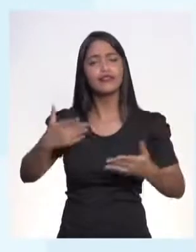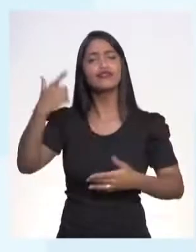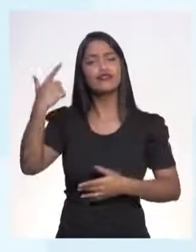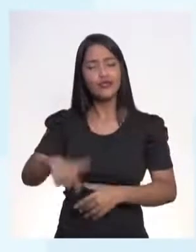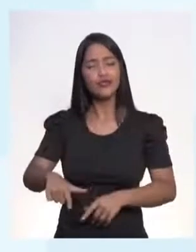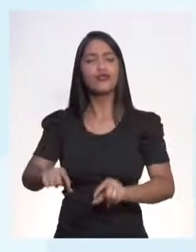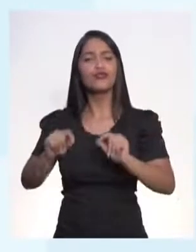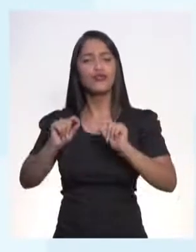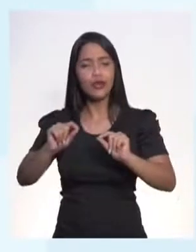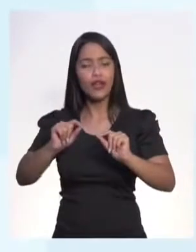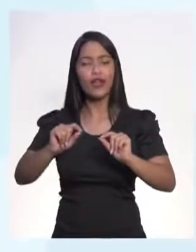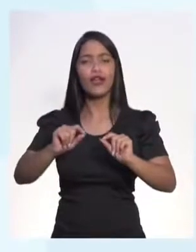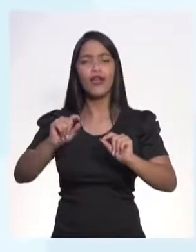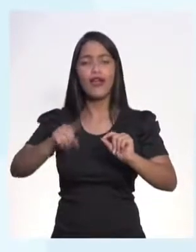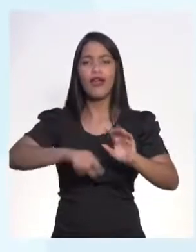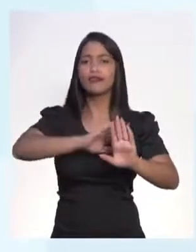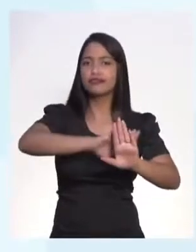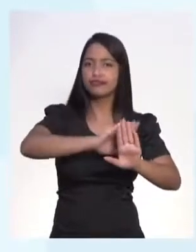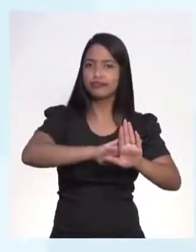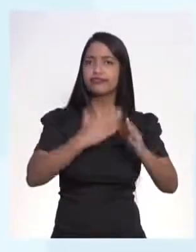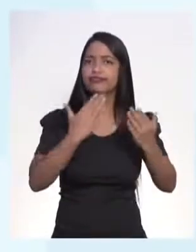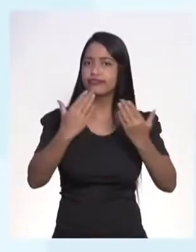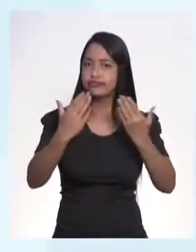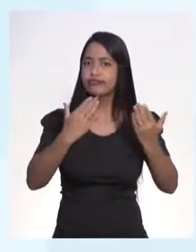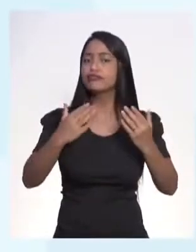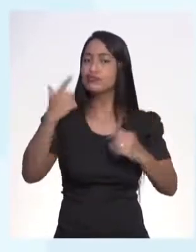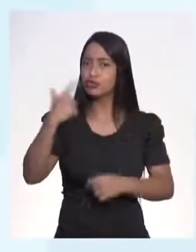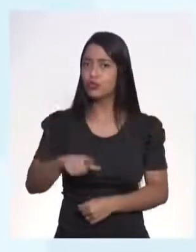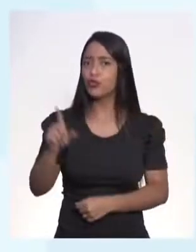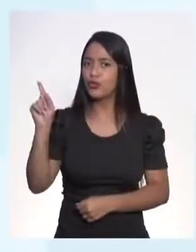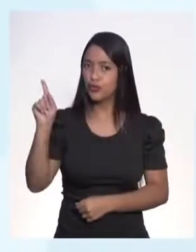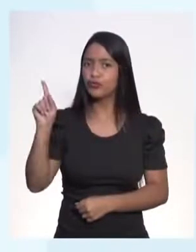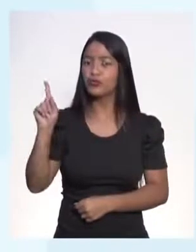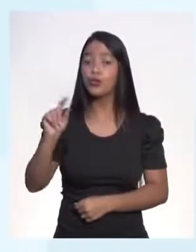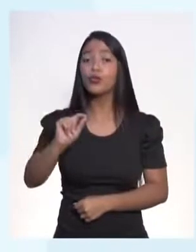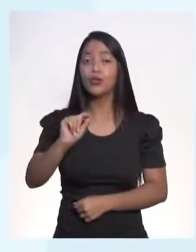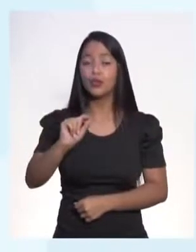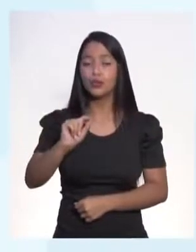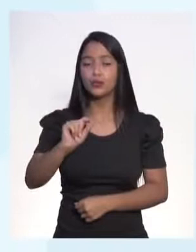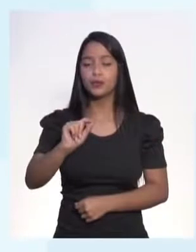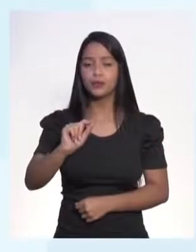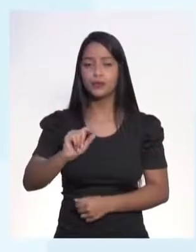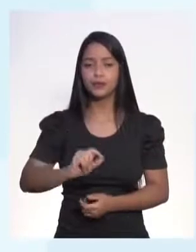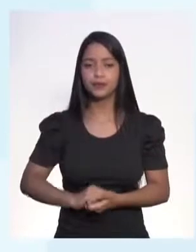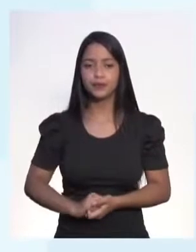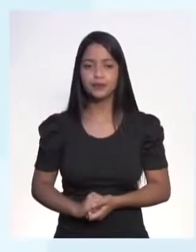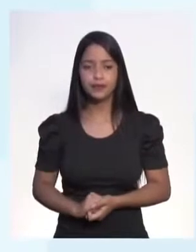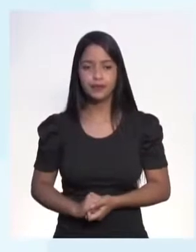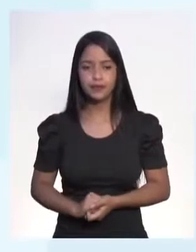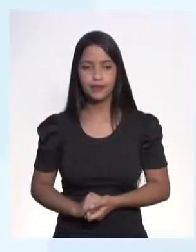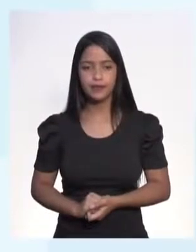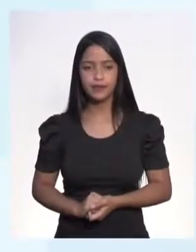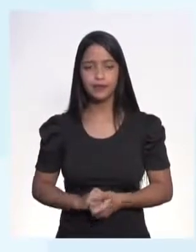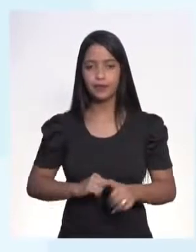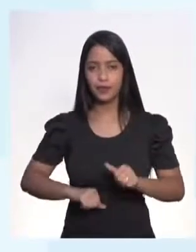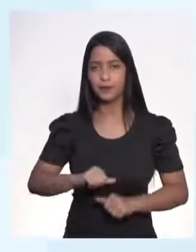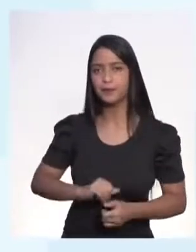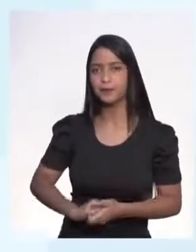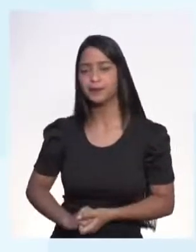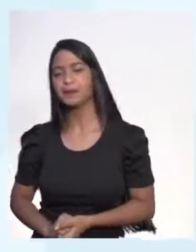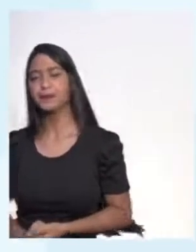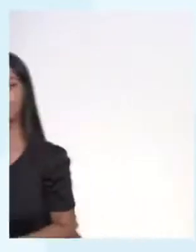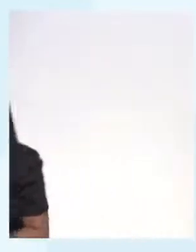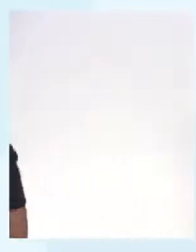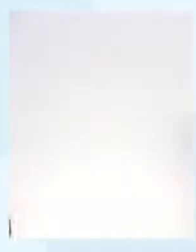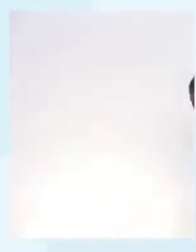a locação de sentido figurado a gente tem aí a tal dar vou colocar caneta aqui vou escrever